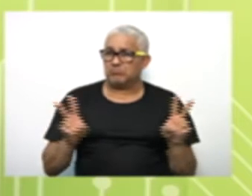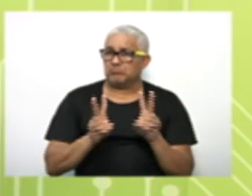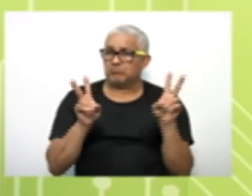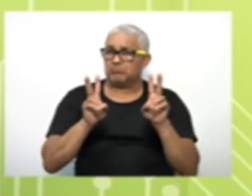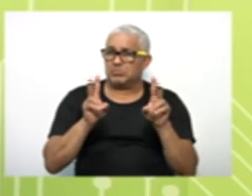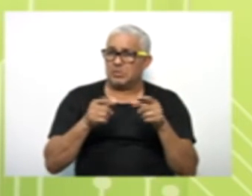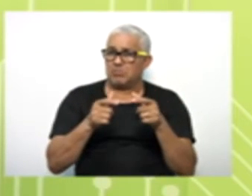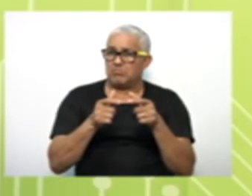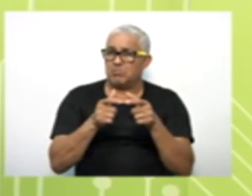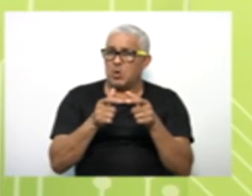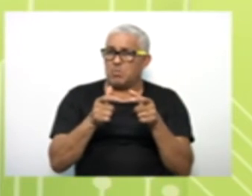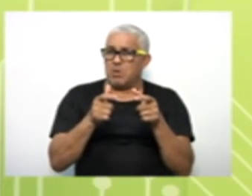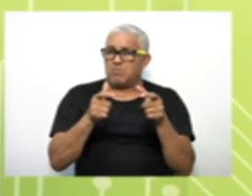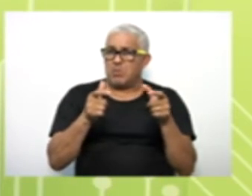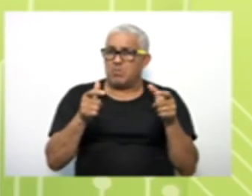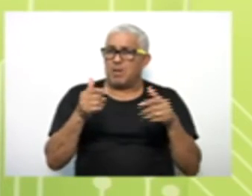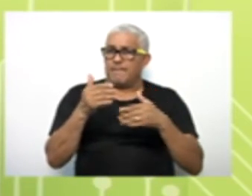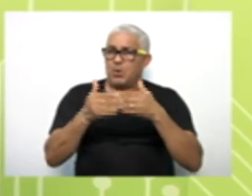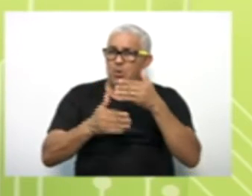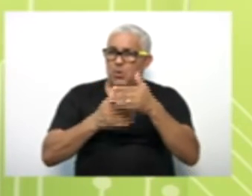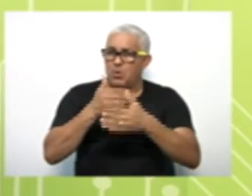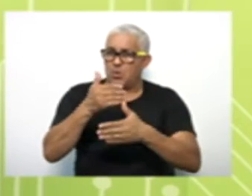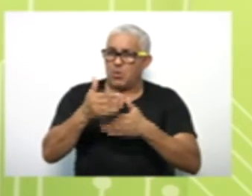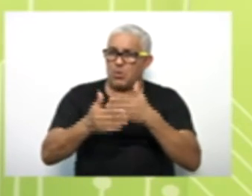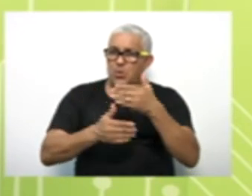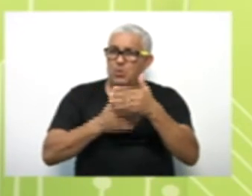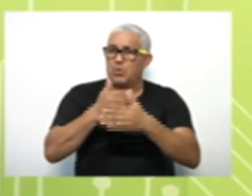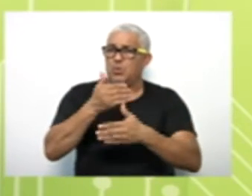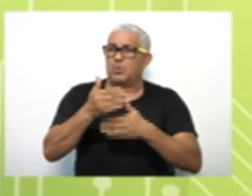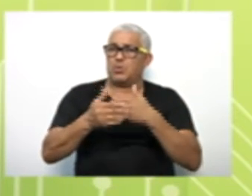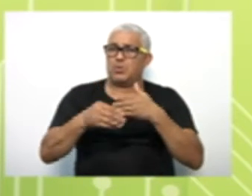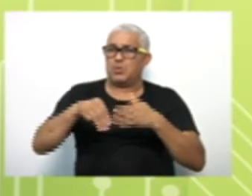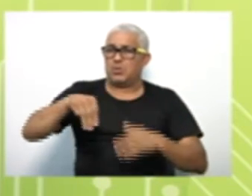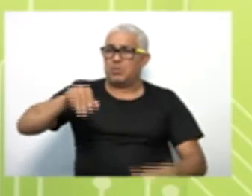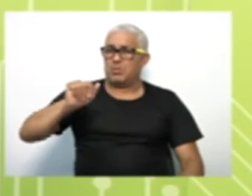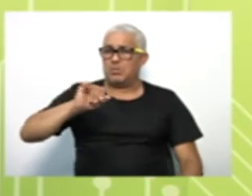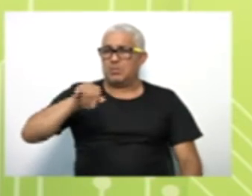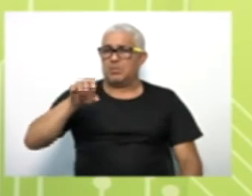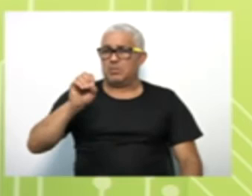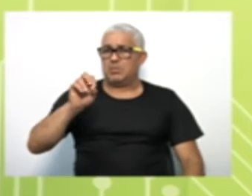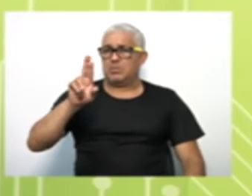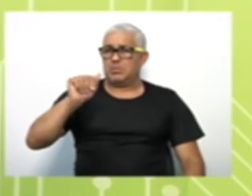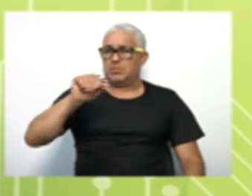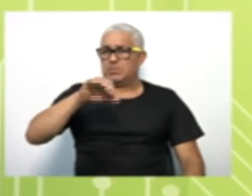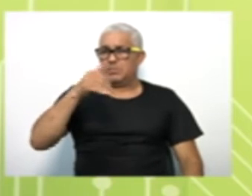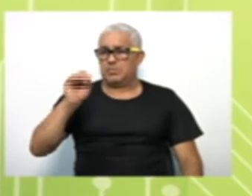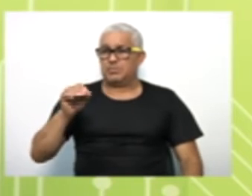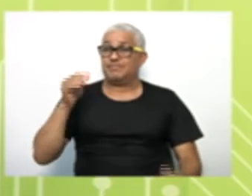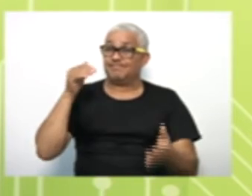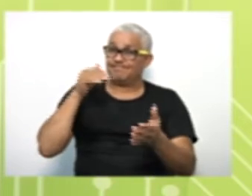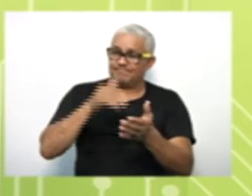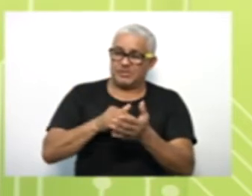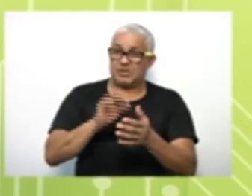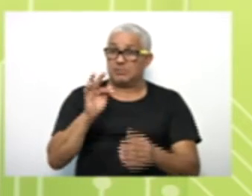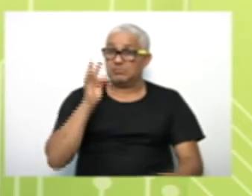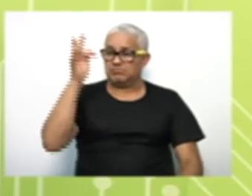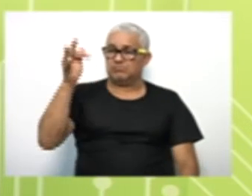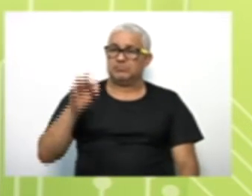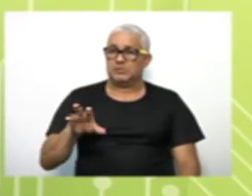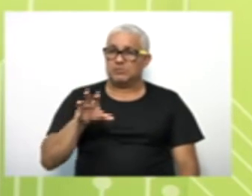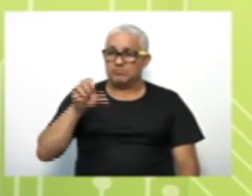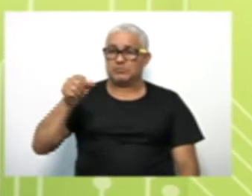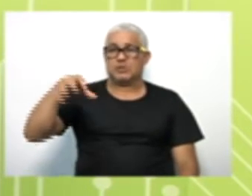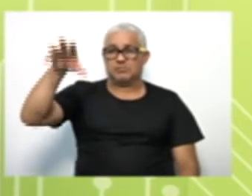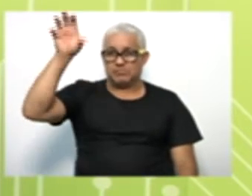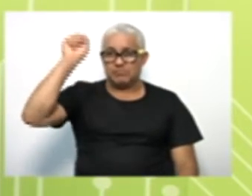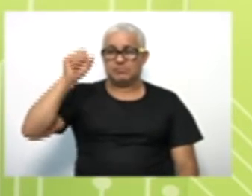tempo, ela passa por um processo de majoração até chegar num determinado valor que você espera ganhar no futuro. As